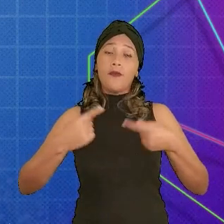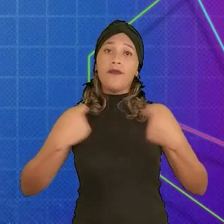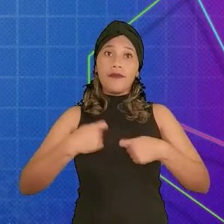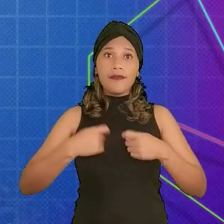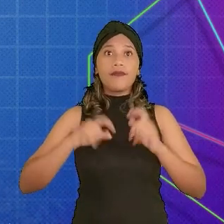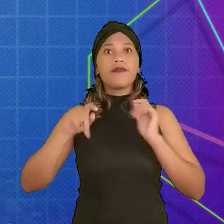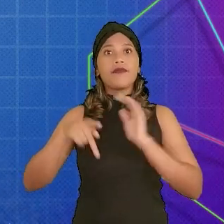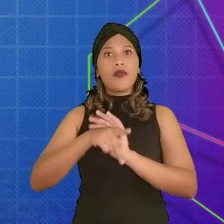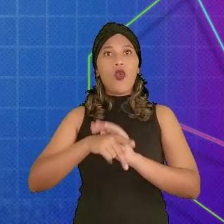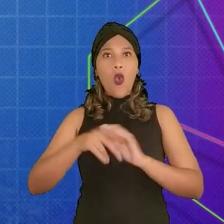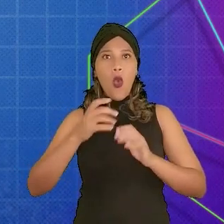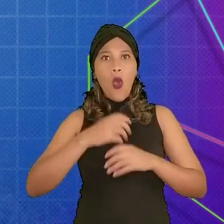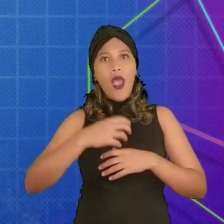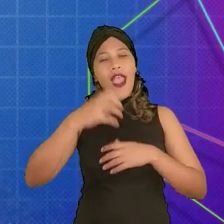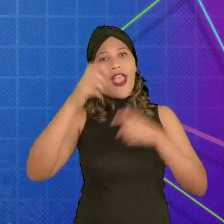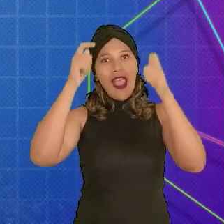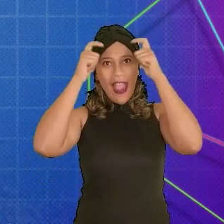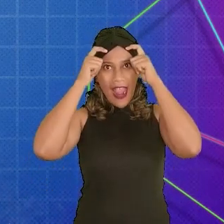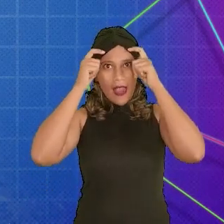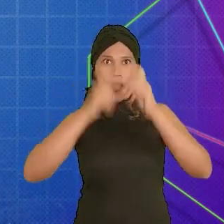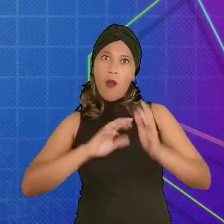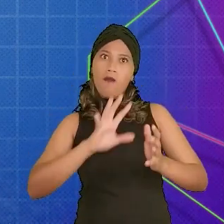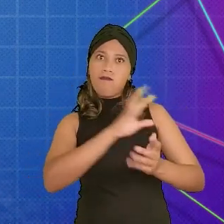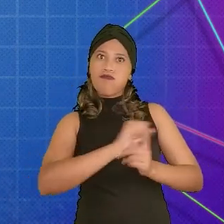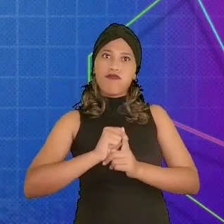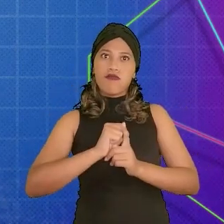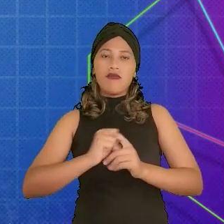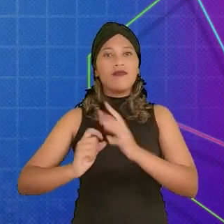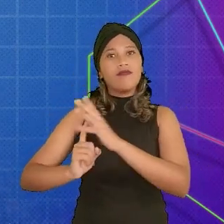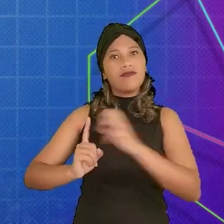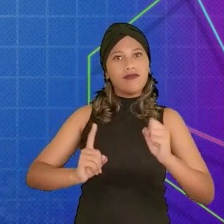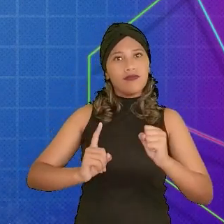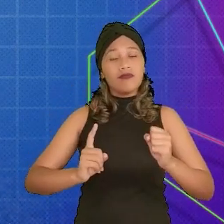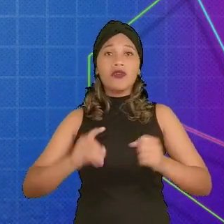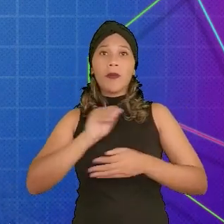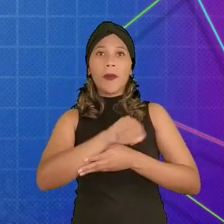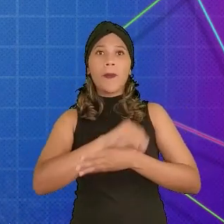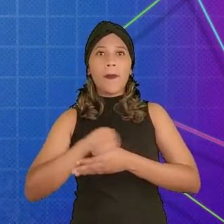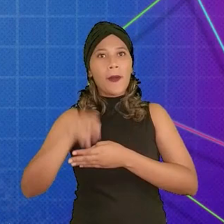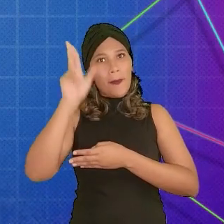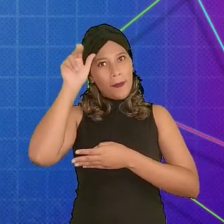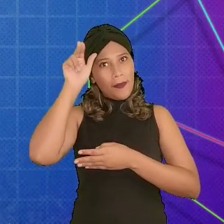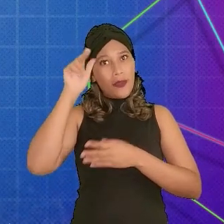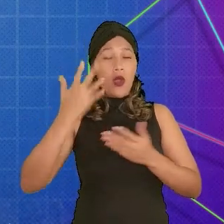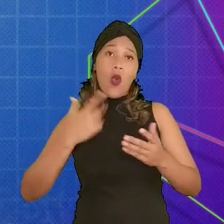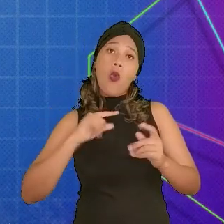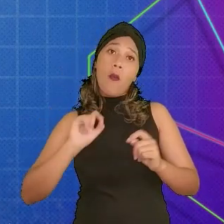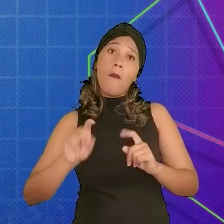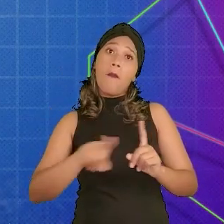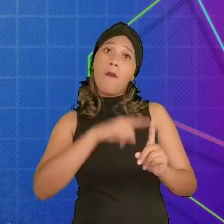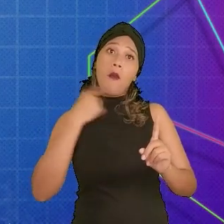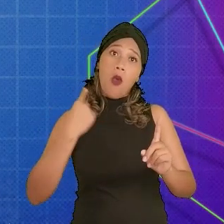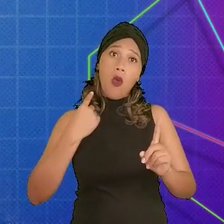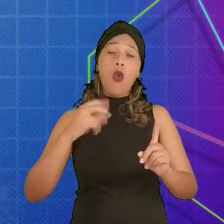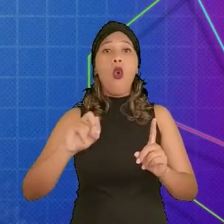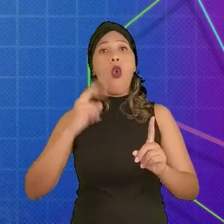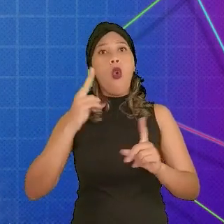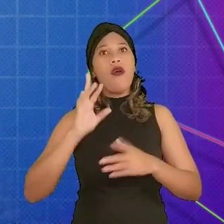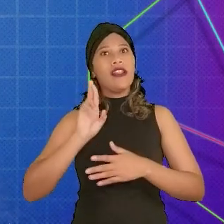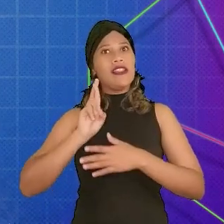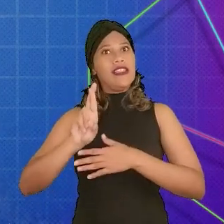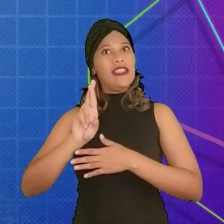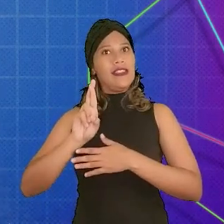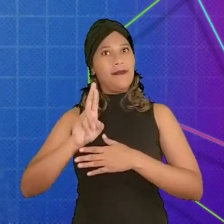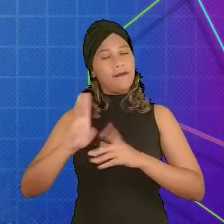quando se captura o rei do outro. E isso pode ser substituído para o jogo termina quando mata o adversário ou o